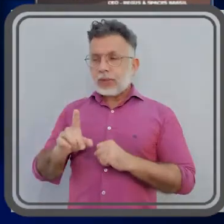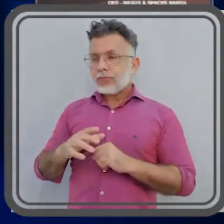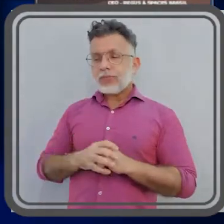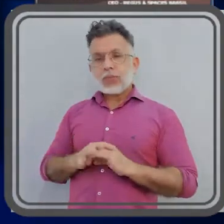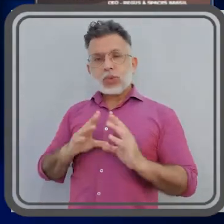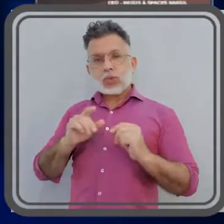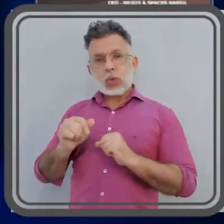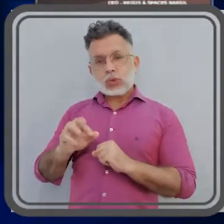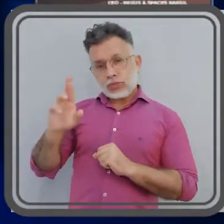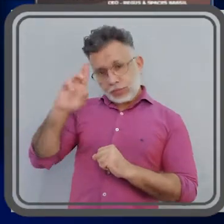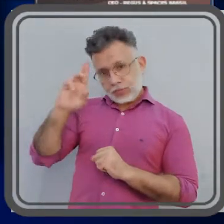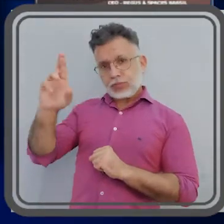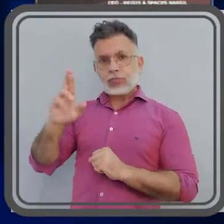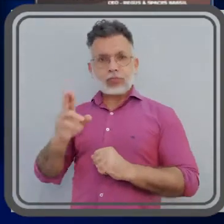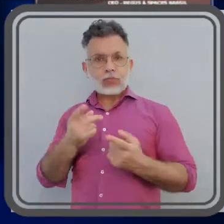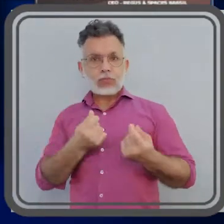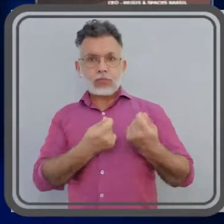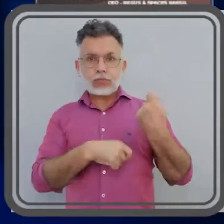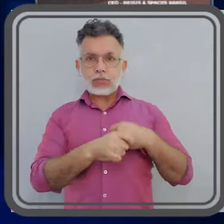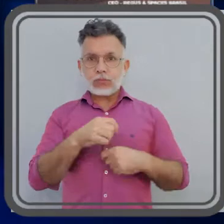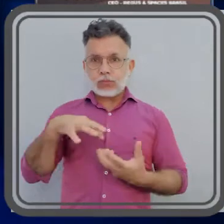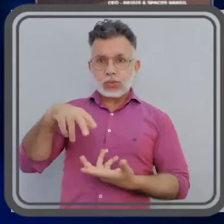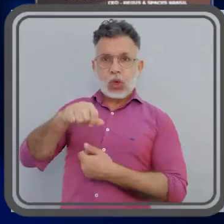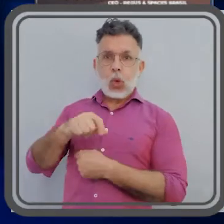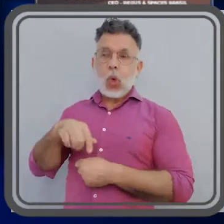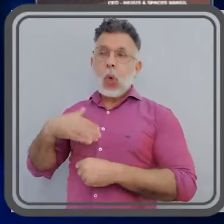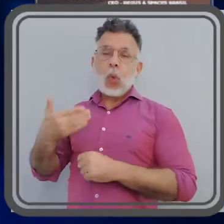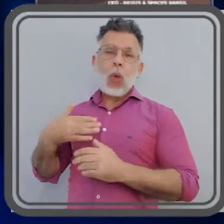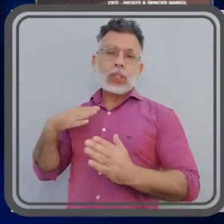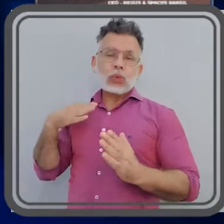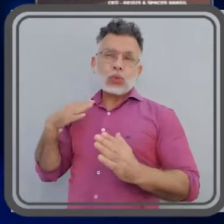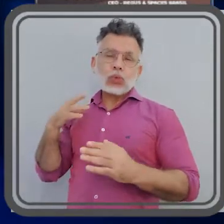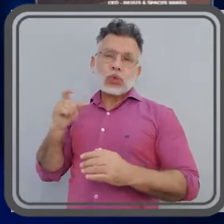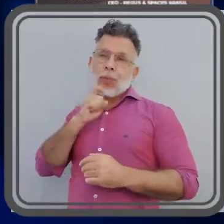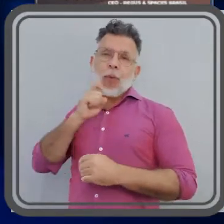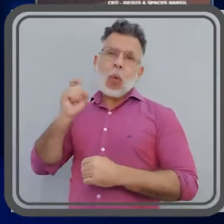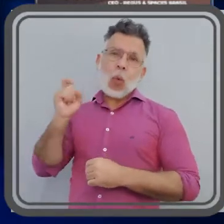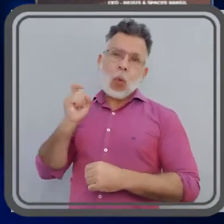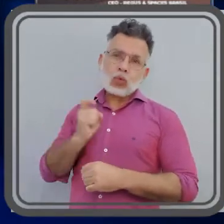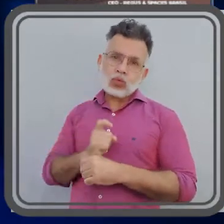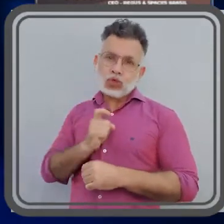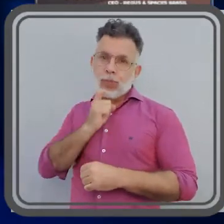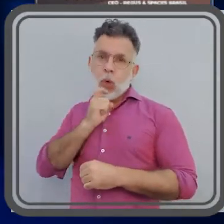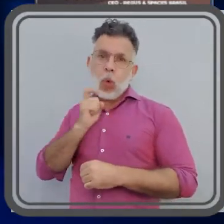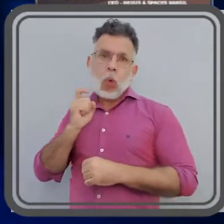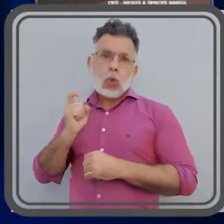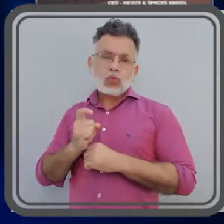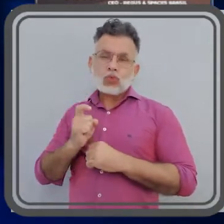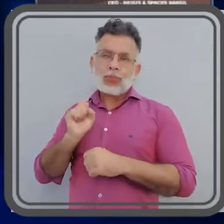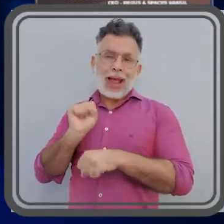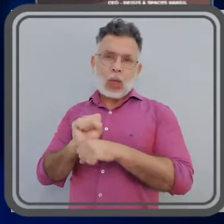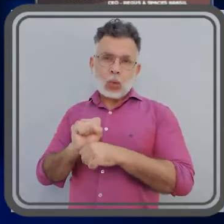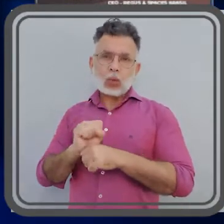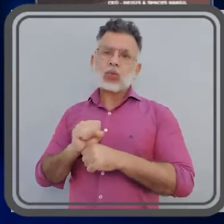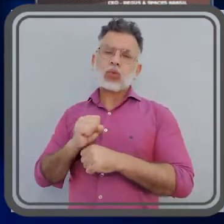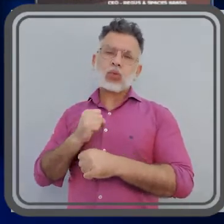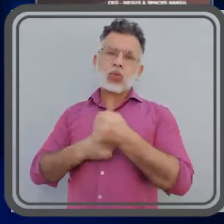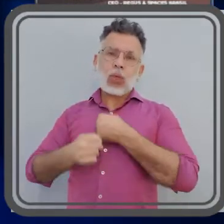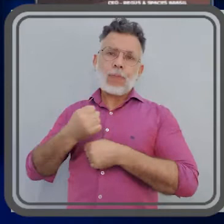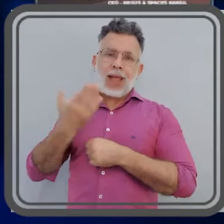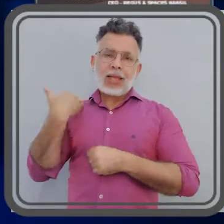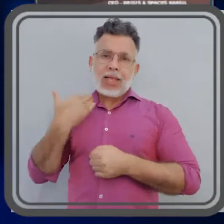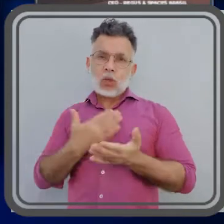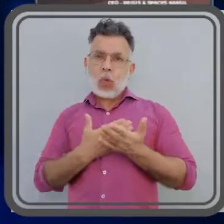monetárias do mundo, elas, quando congelou o sistema financeiro, vamos dizer assim, no começo do ano passado, né, no começo da pandemia,